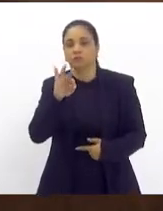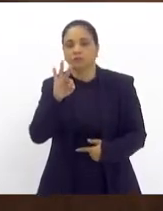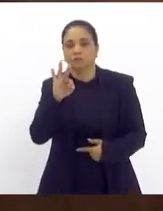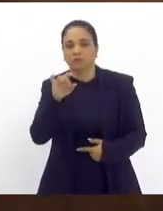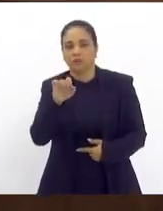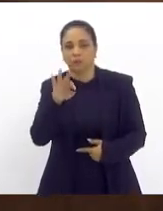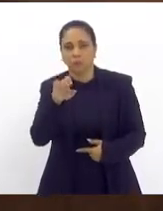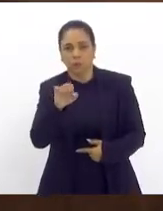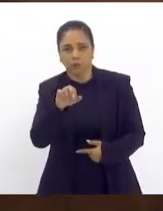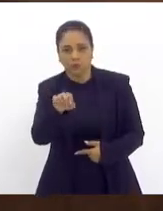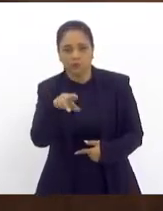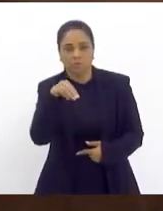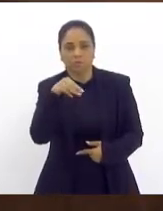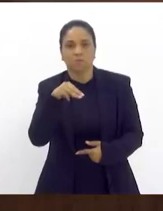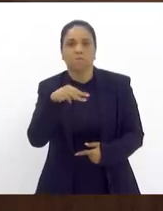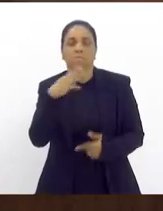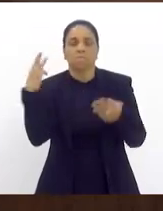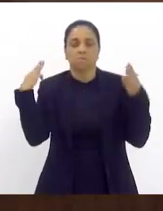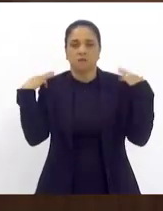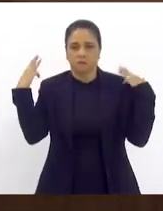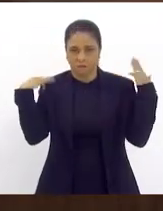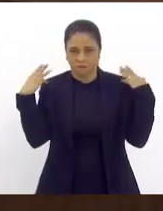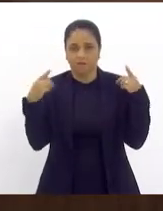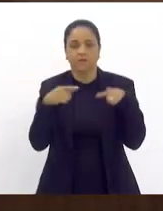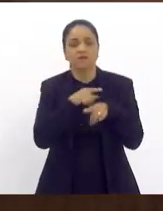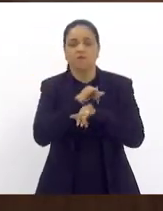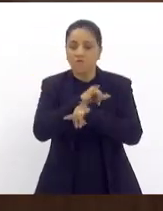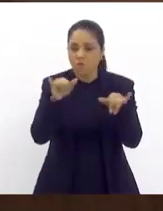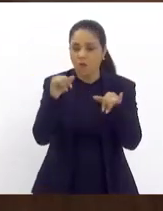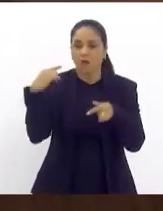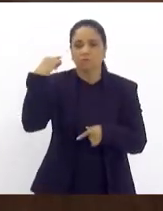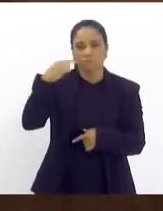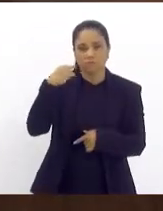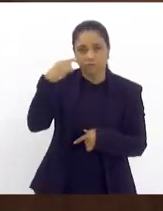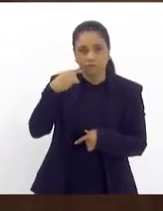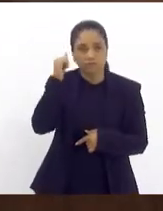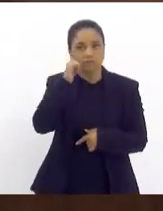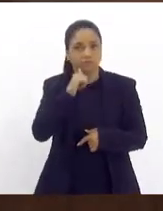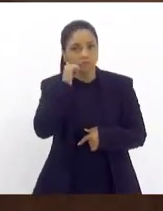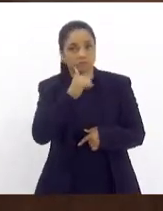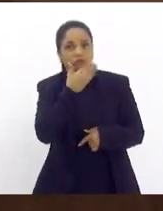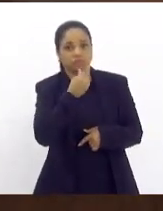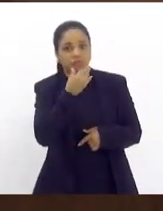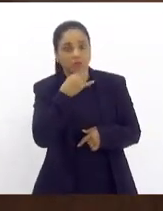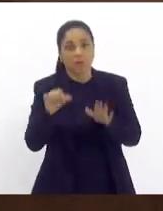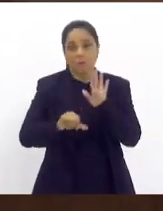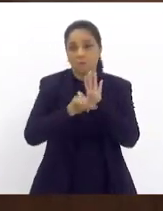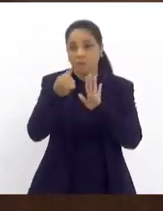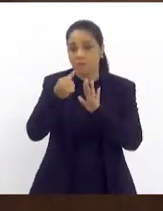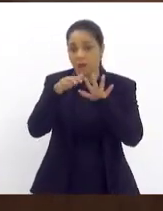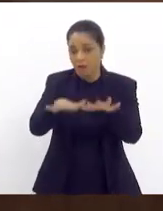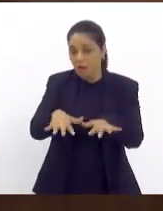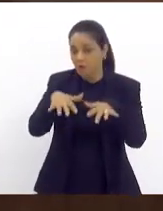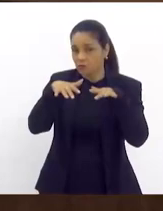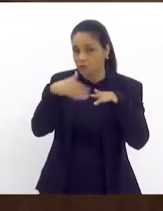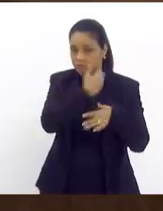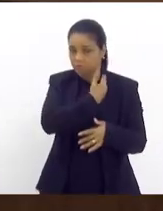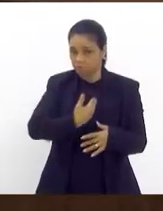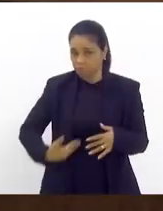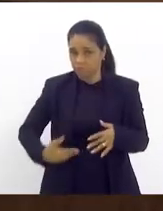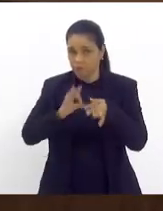pela ordem para informar as deputadas e aos deputados da casa que ontem nós realizamos a primeira audiência pública